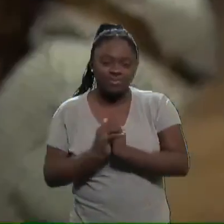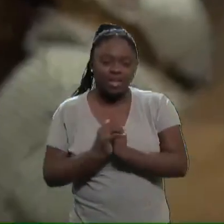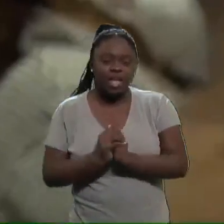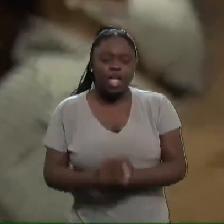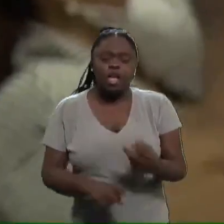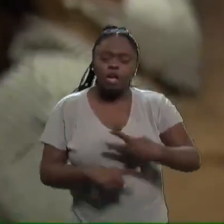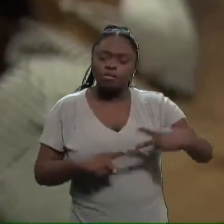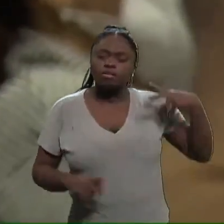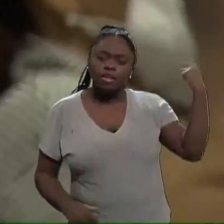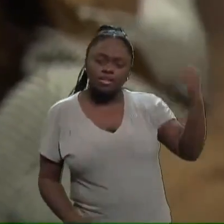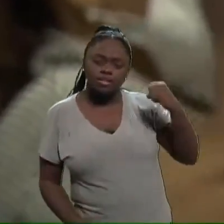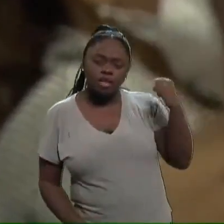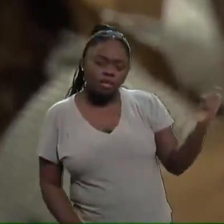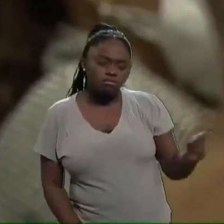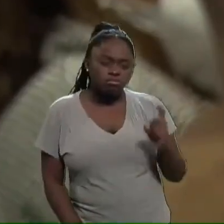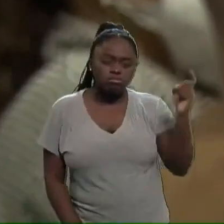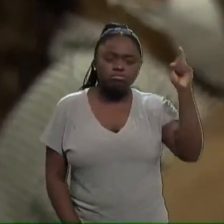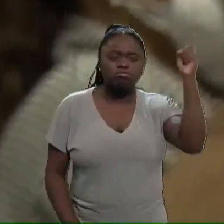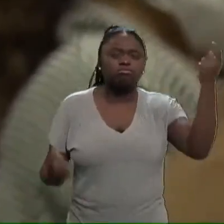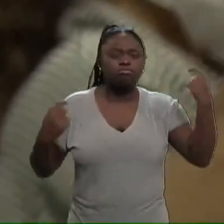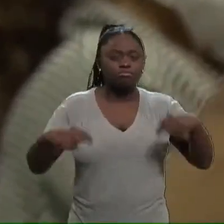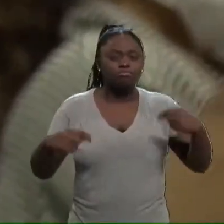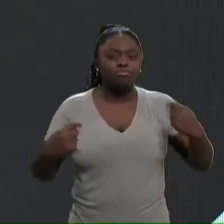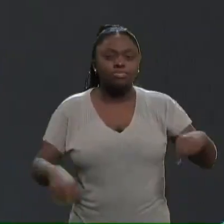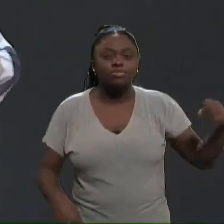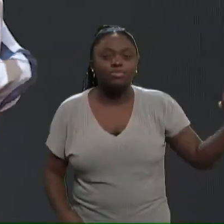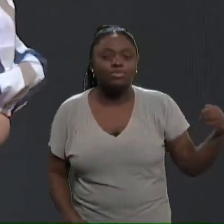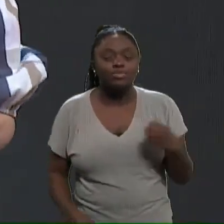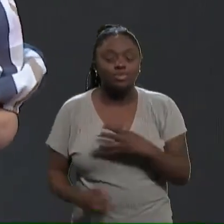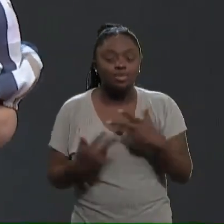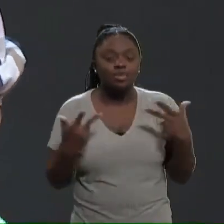Para vencer o gigante precisa do novo.